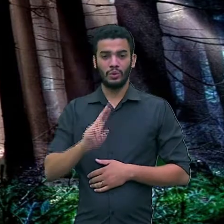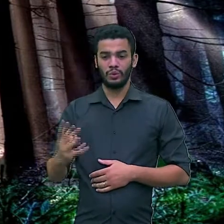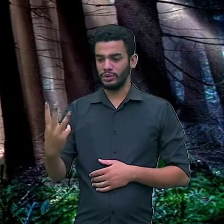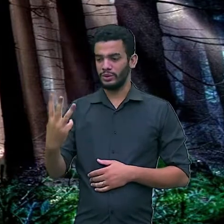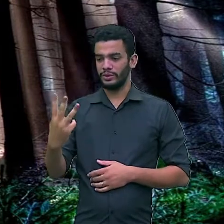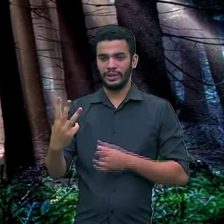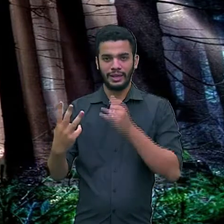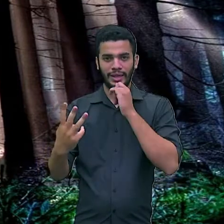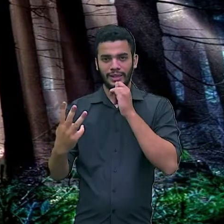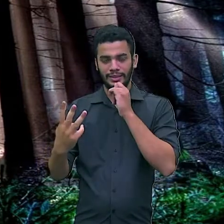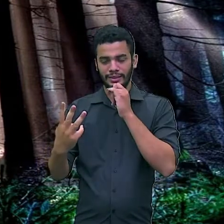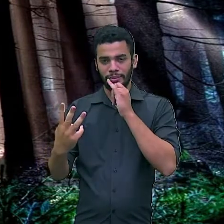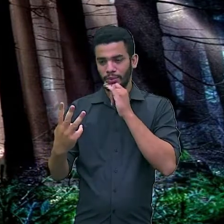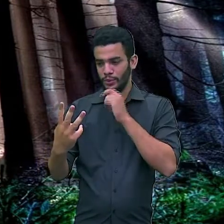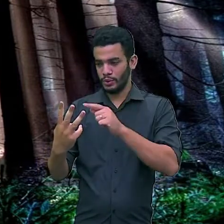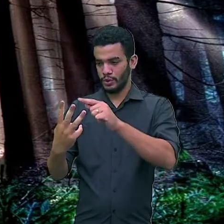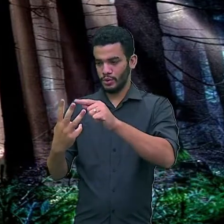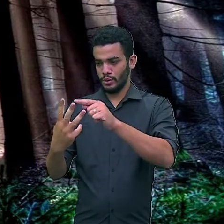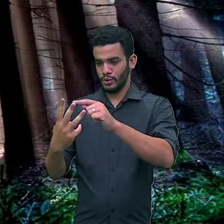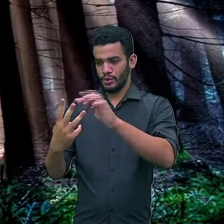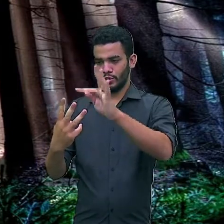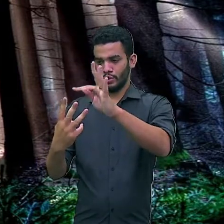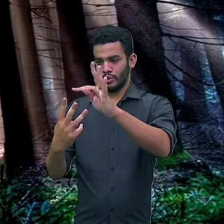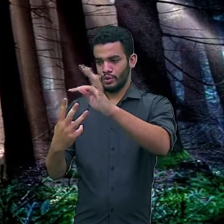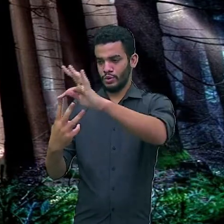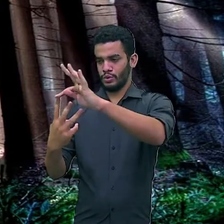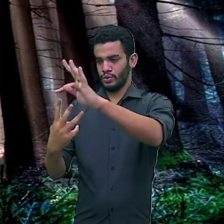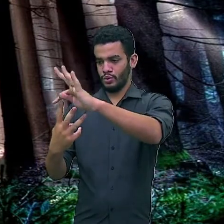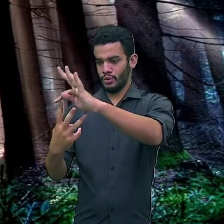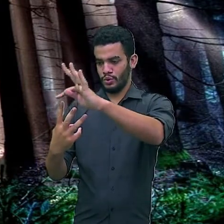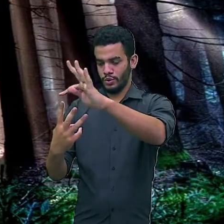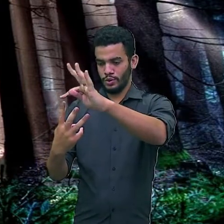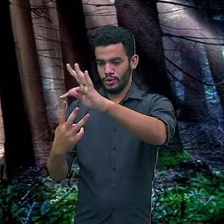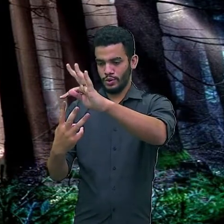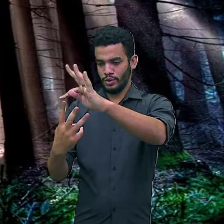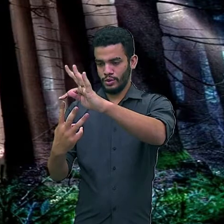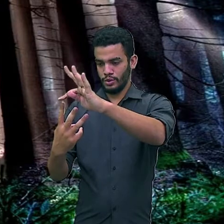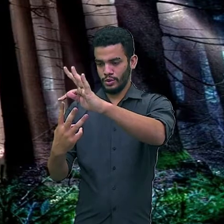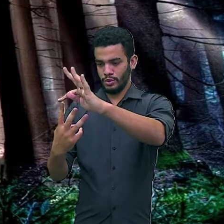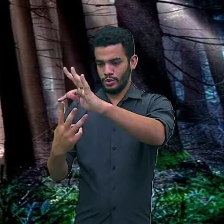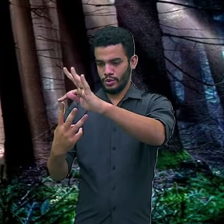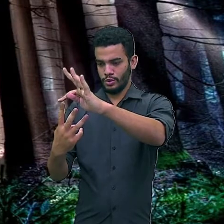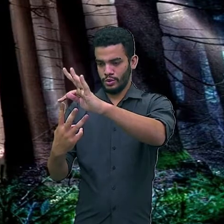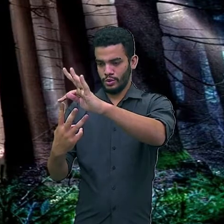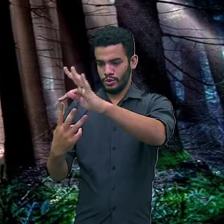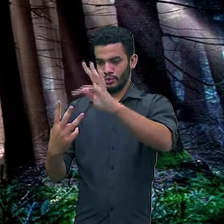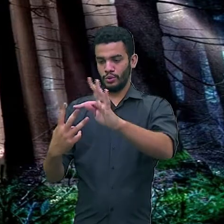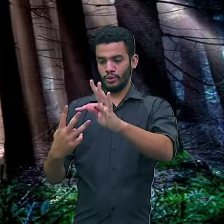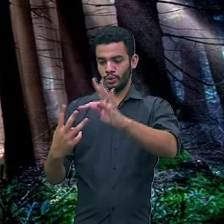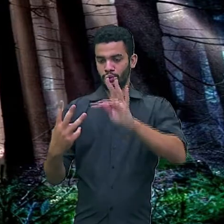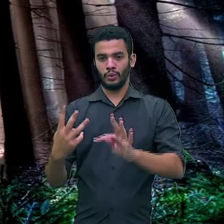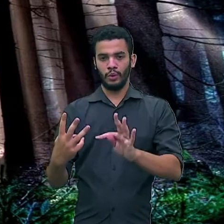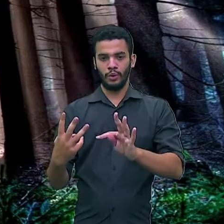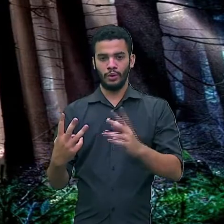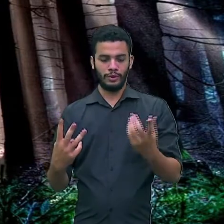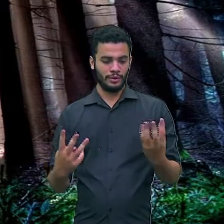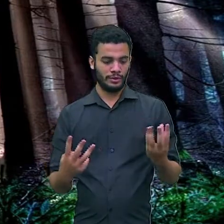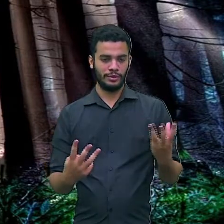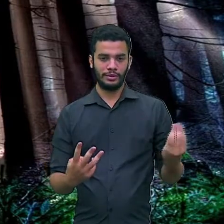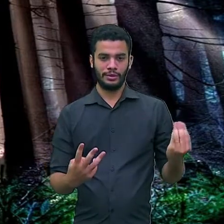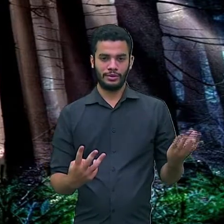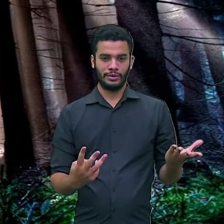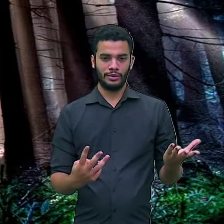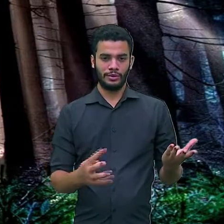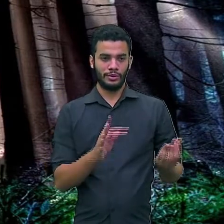mesmo uma variação que não corresponde à correta. Usando assim o tu de forma errada. Por exemplo, tu